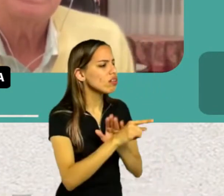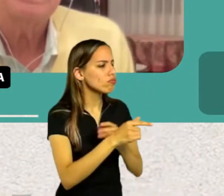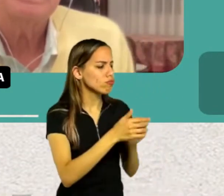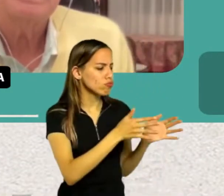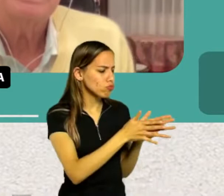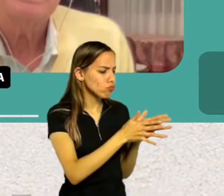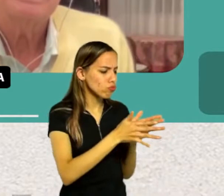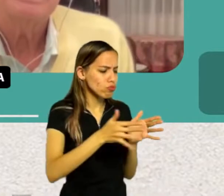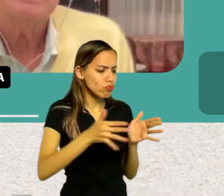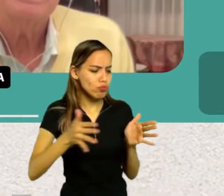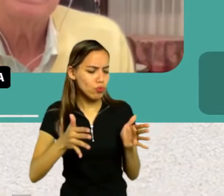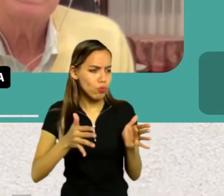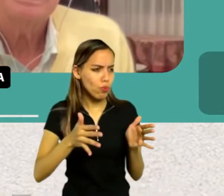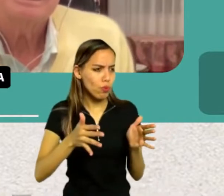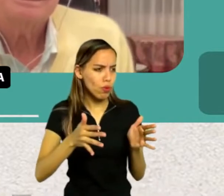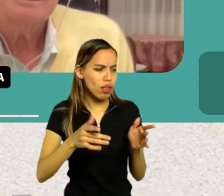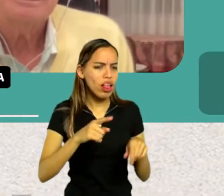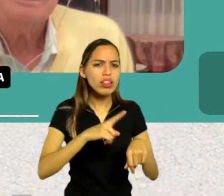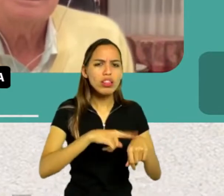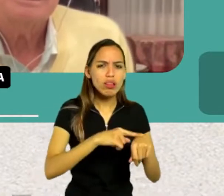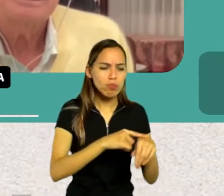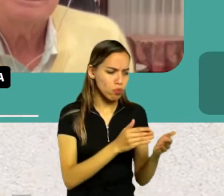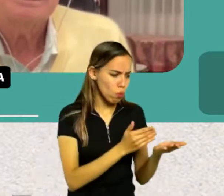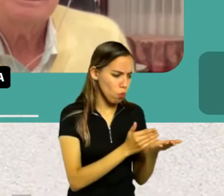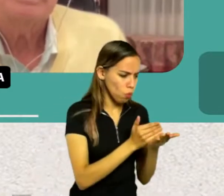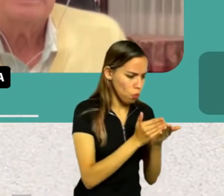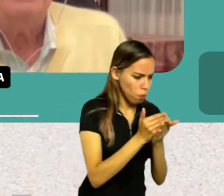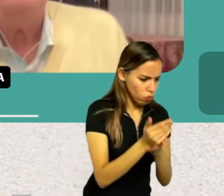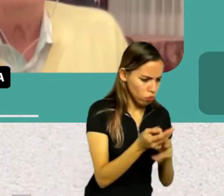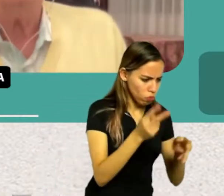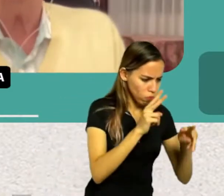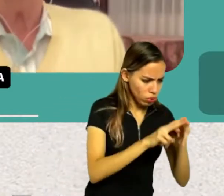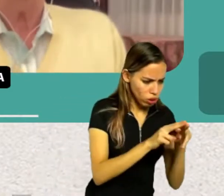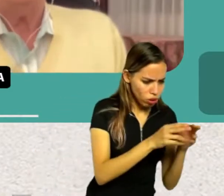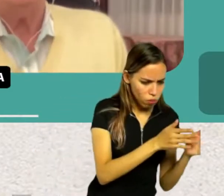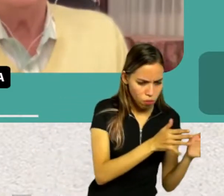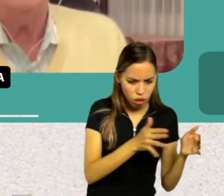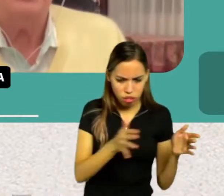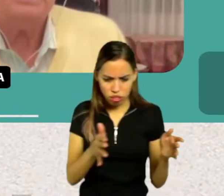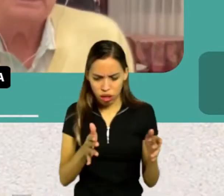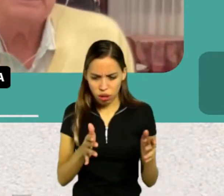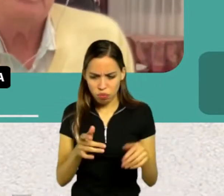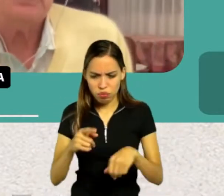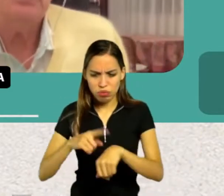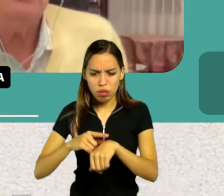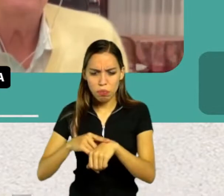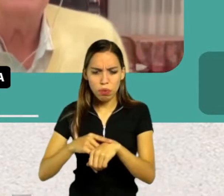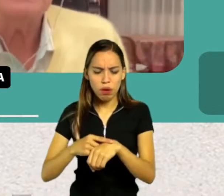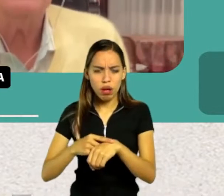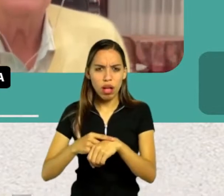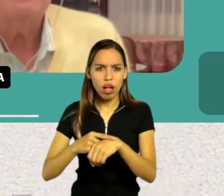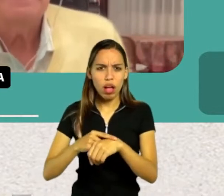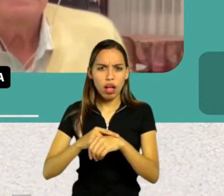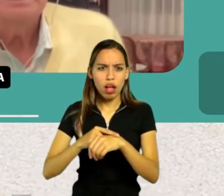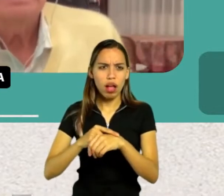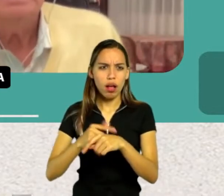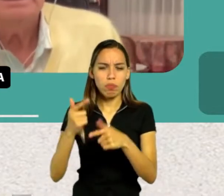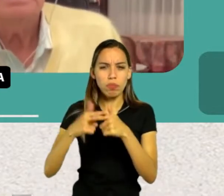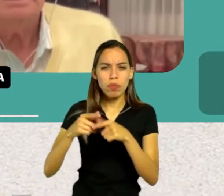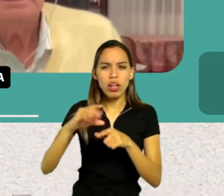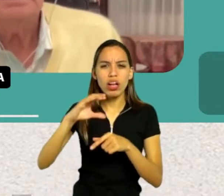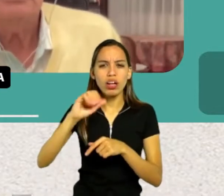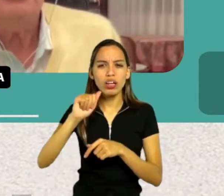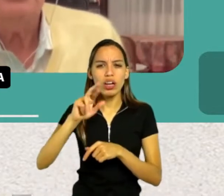na cadeia até a tragédia do Carandiru? Foi logo em seguida, porque... Isso que eu queria saber, foi logo em seguida,